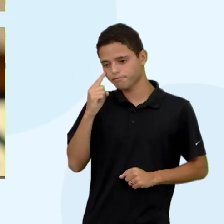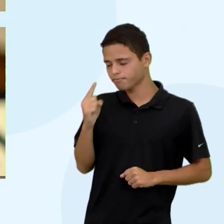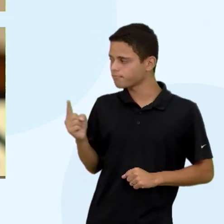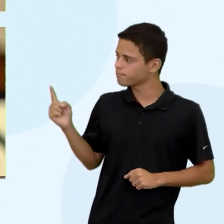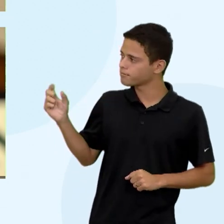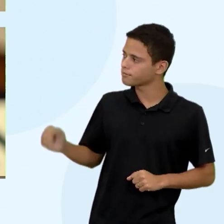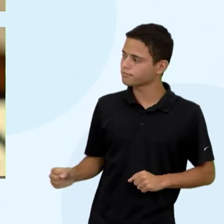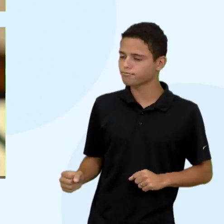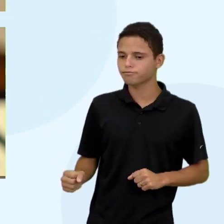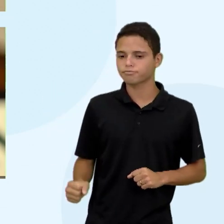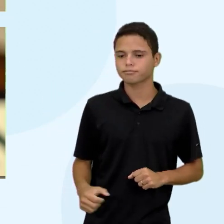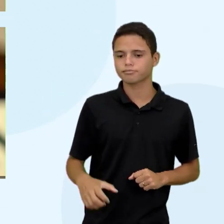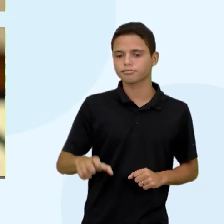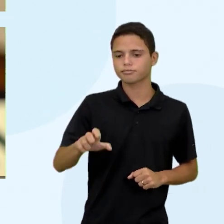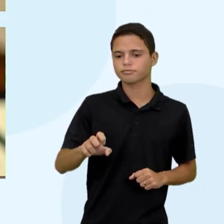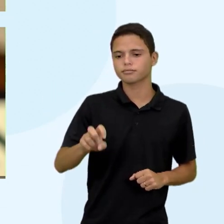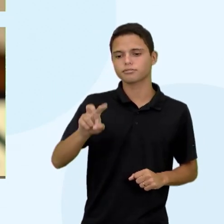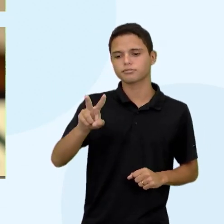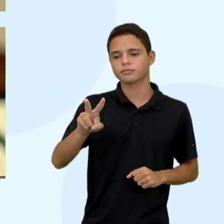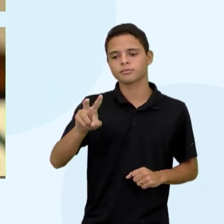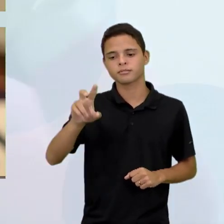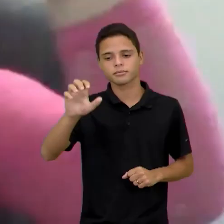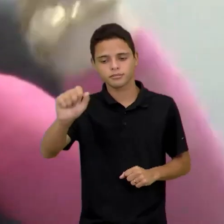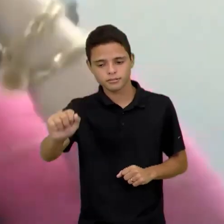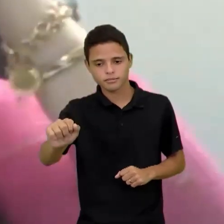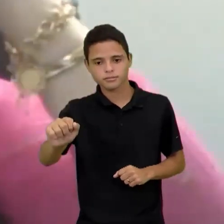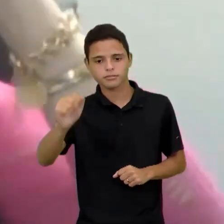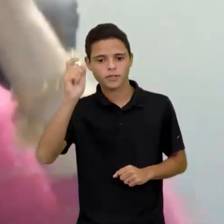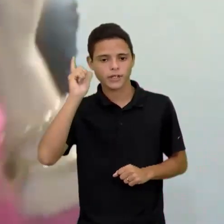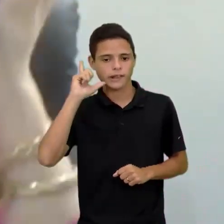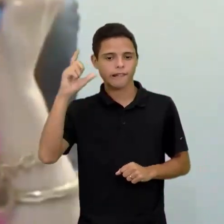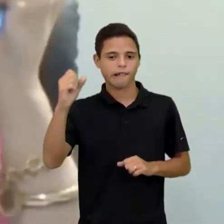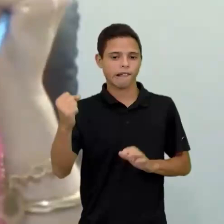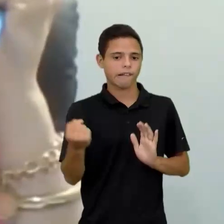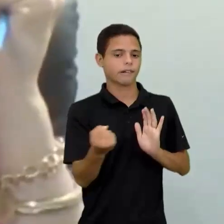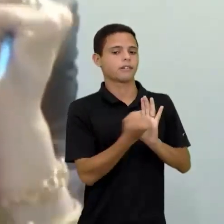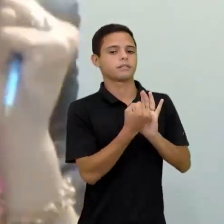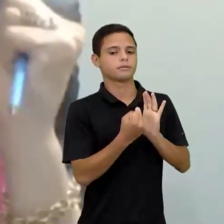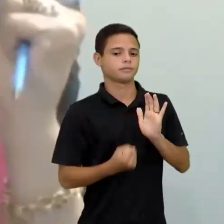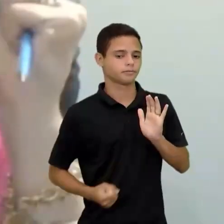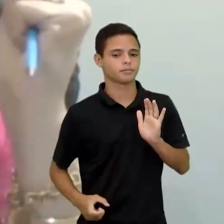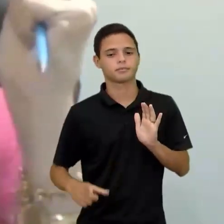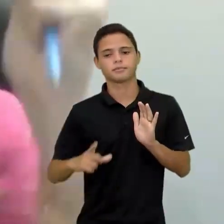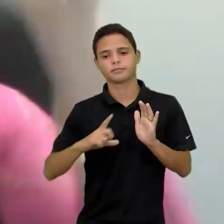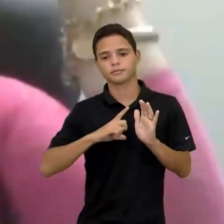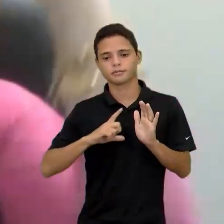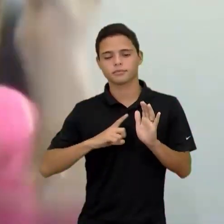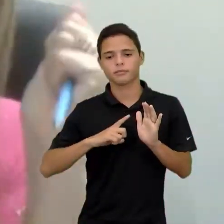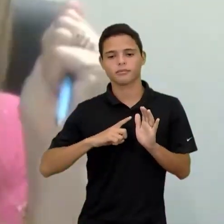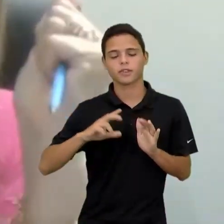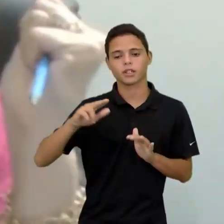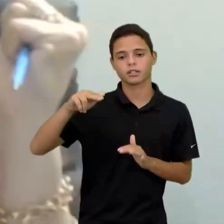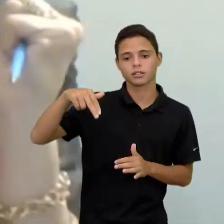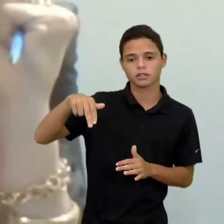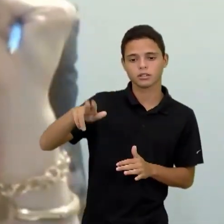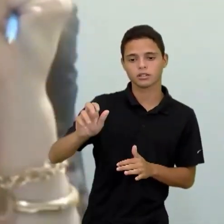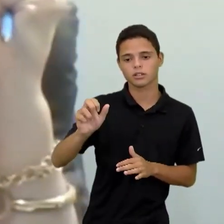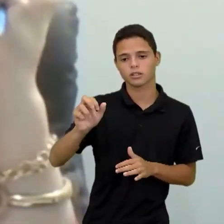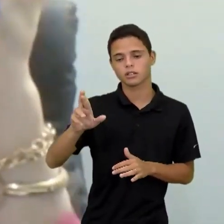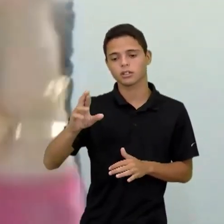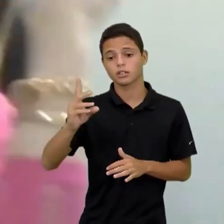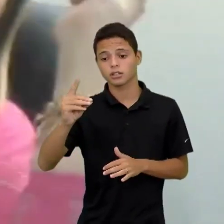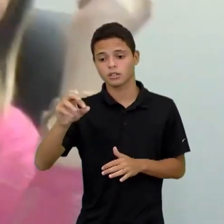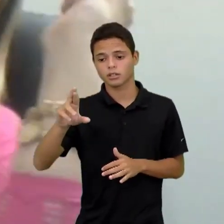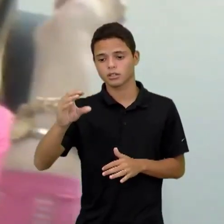com EVA, ele consegue marcar. E ele tem a quadriplegia espástica.